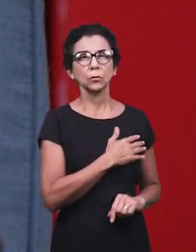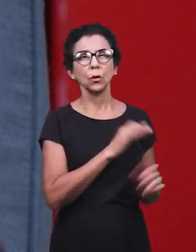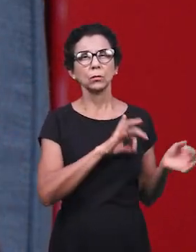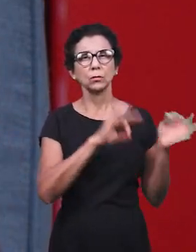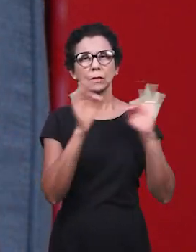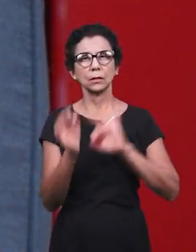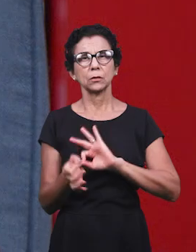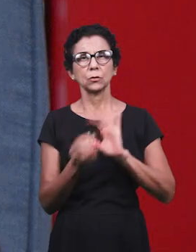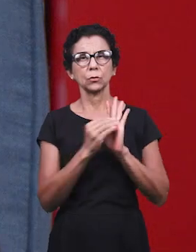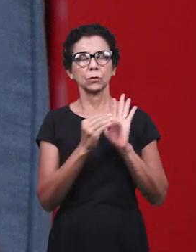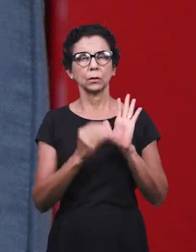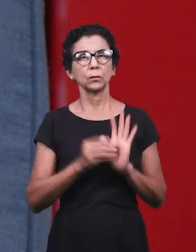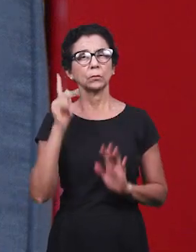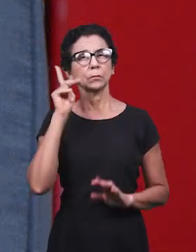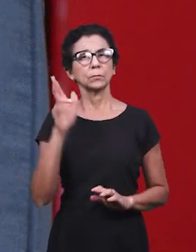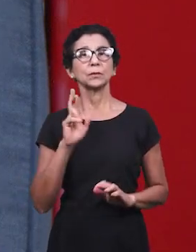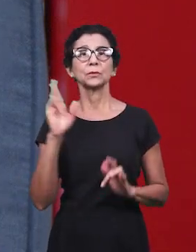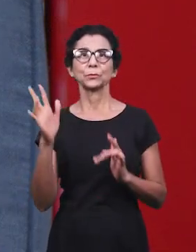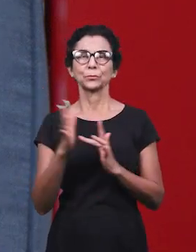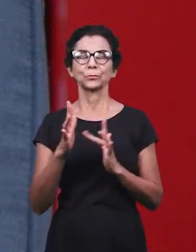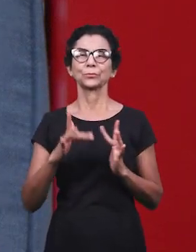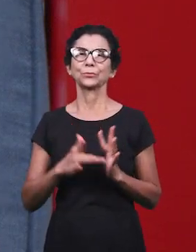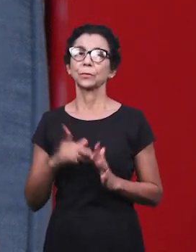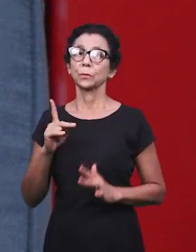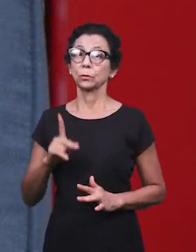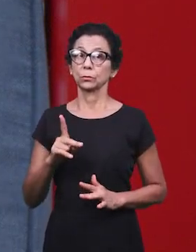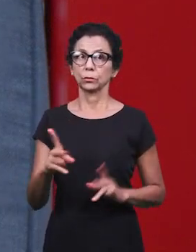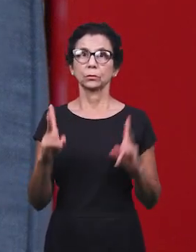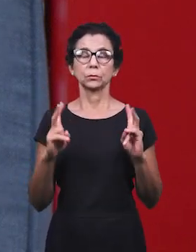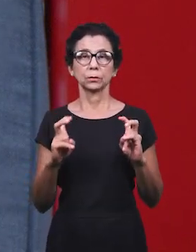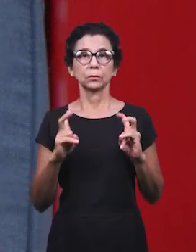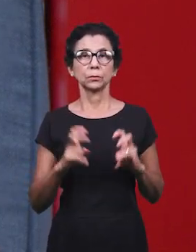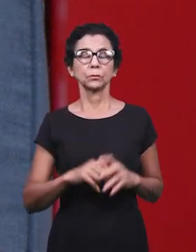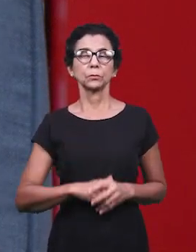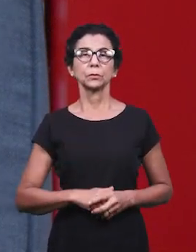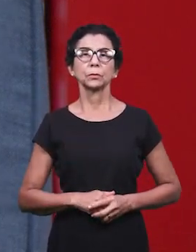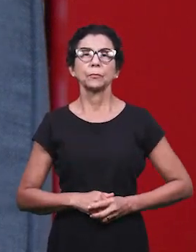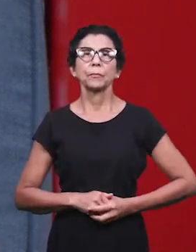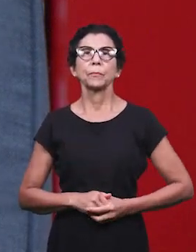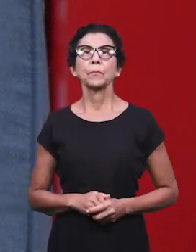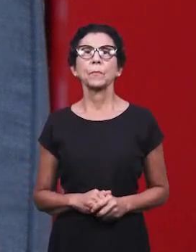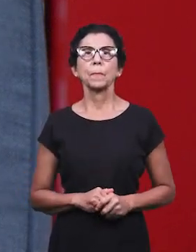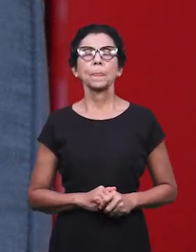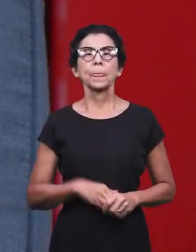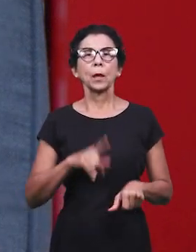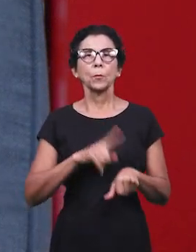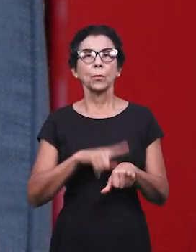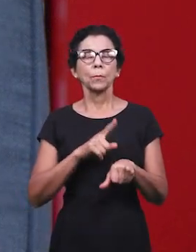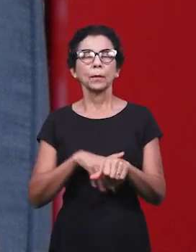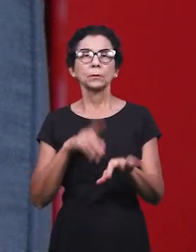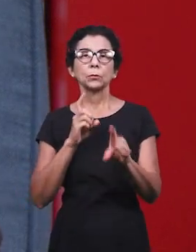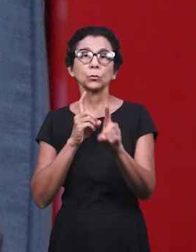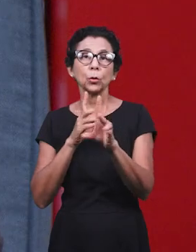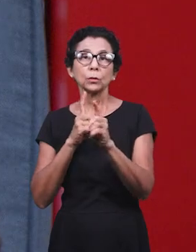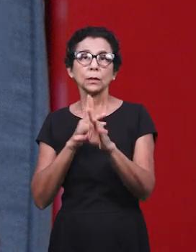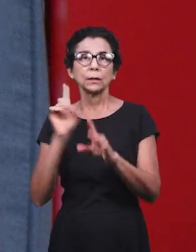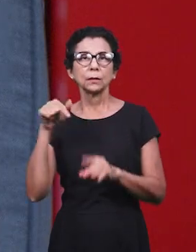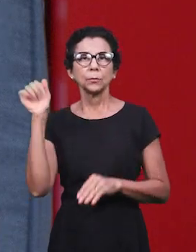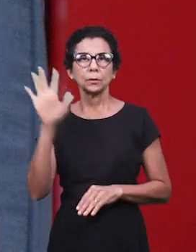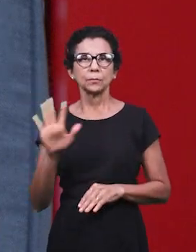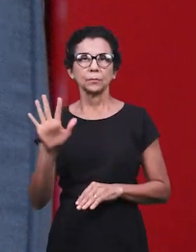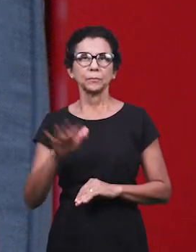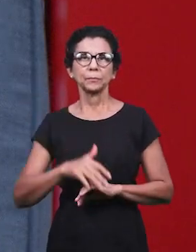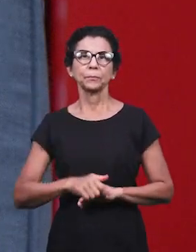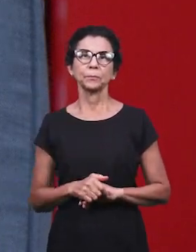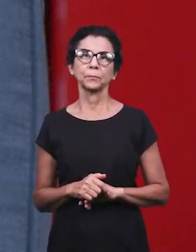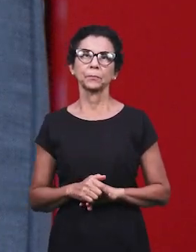programas. Queremos saudar a todos com a paz do Senhor. Nós vamos continuar com o nosso assunto aqui em Momento da Doutrina,